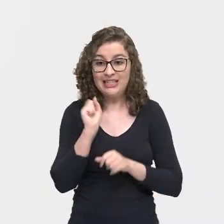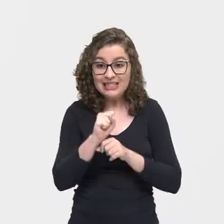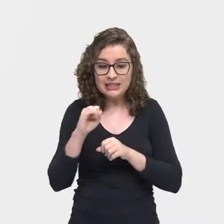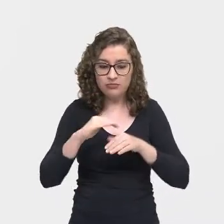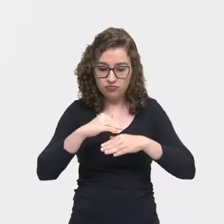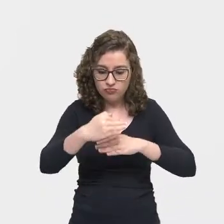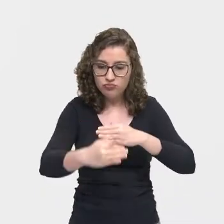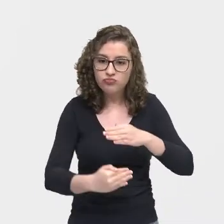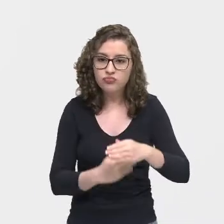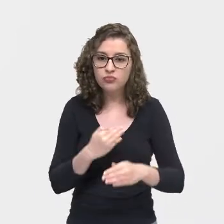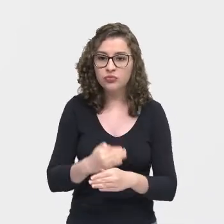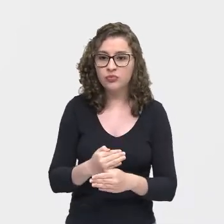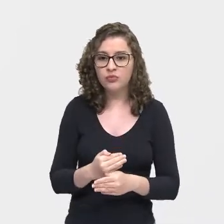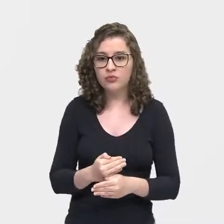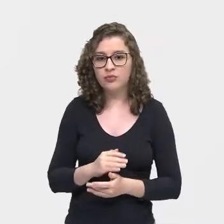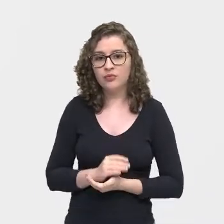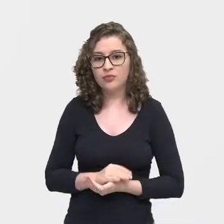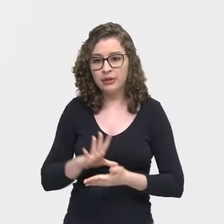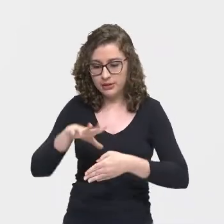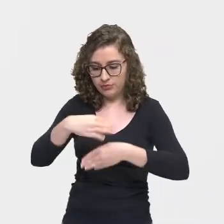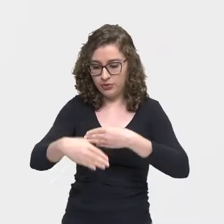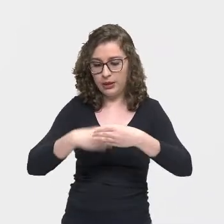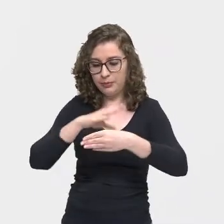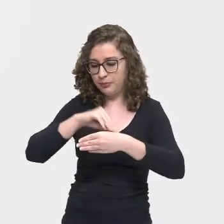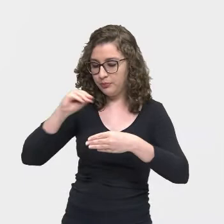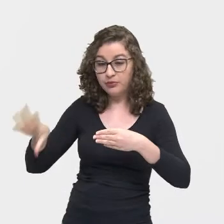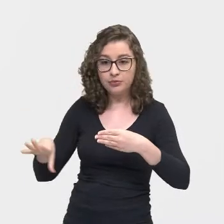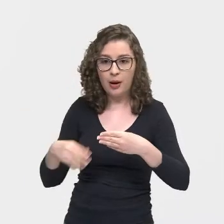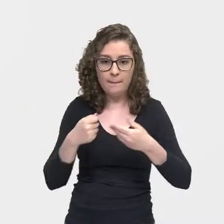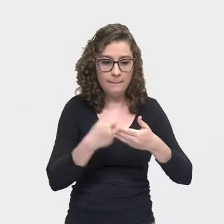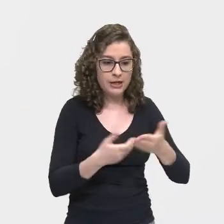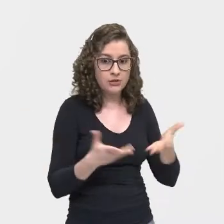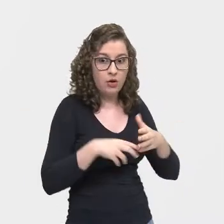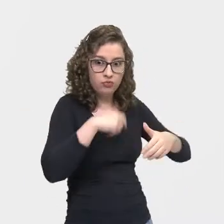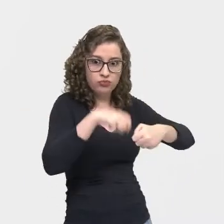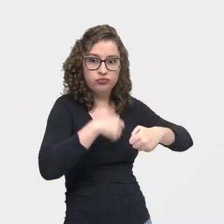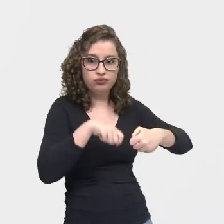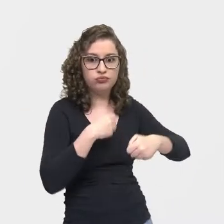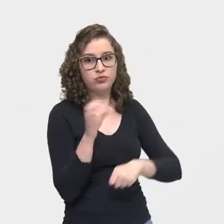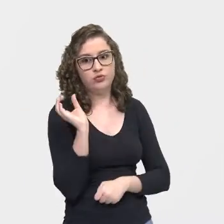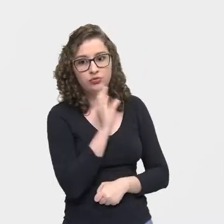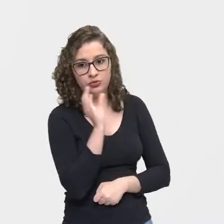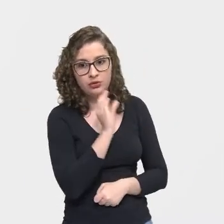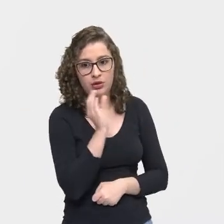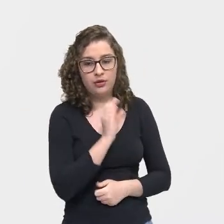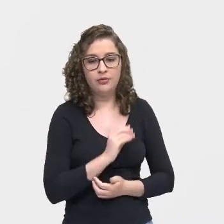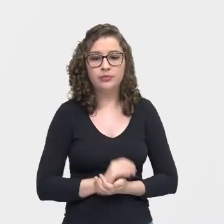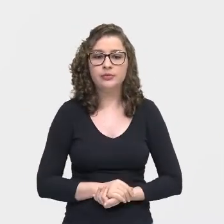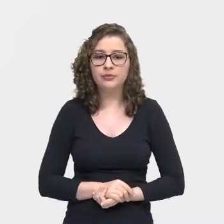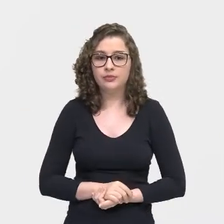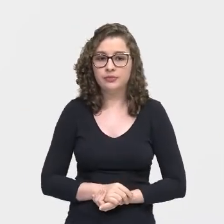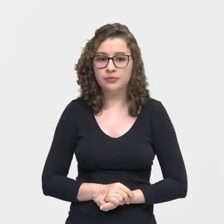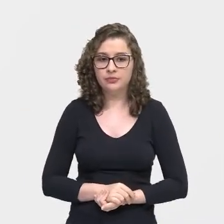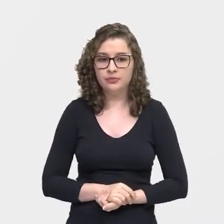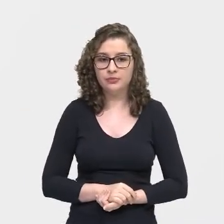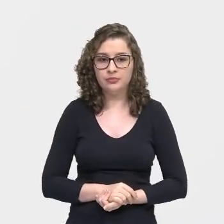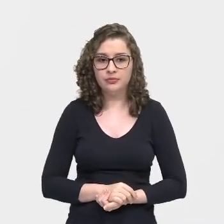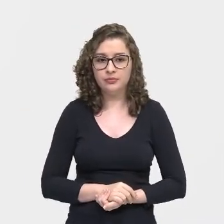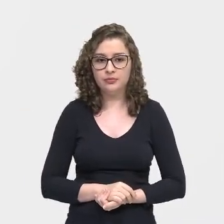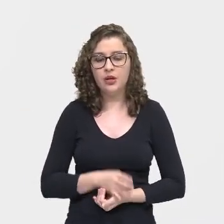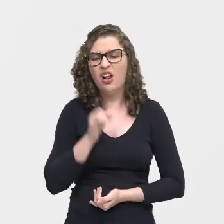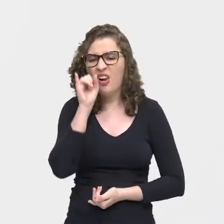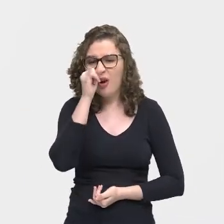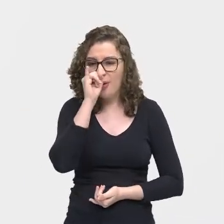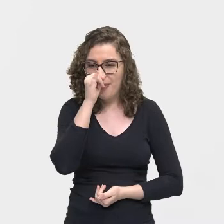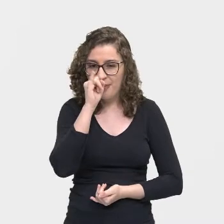tá? Tirou da embalagem, aí você já precisa preparar e consumir o alimento. Bacon,